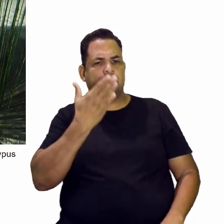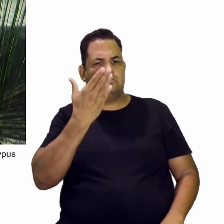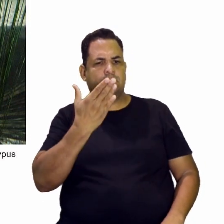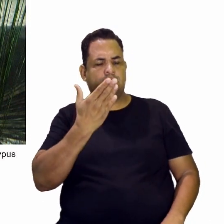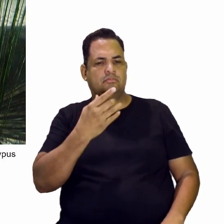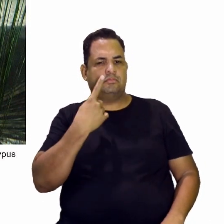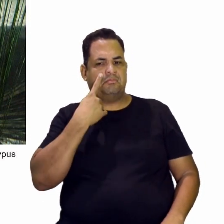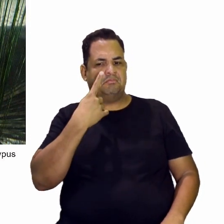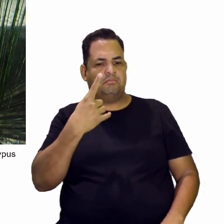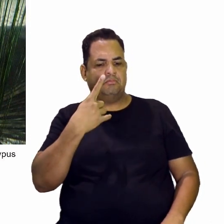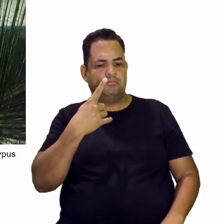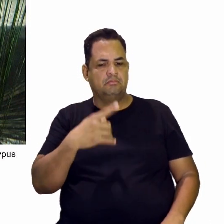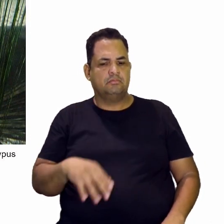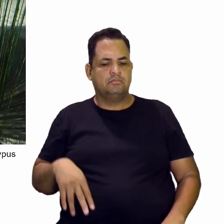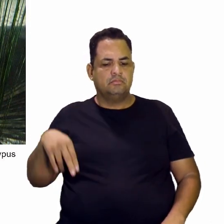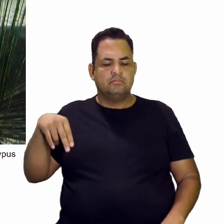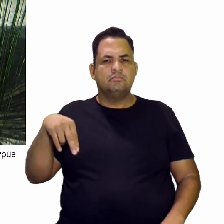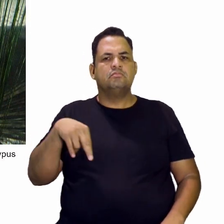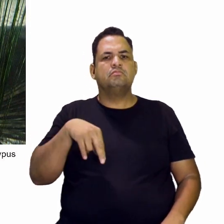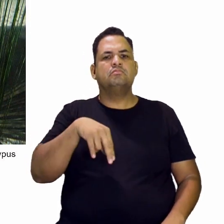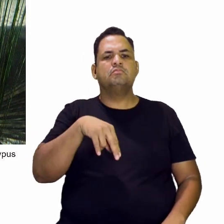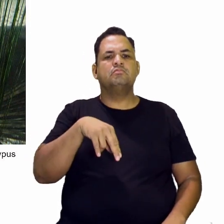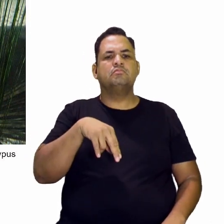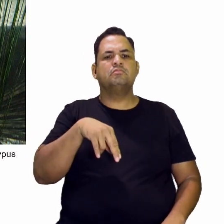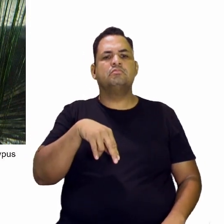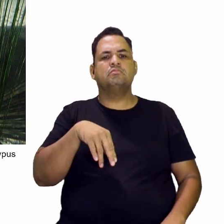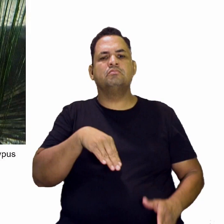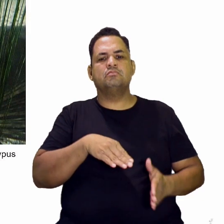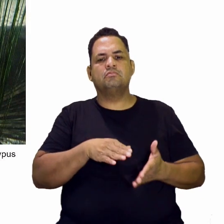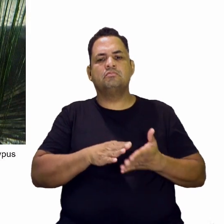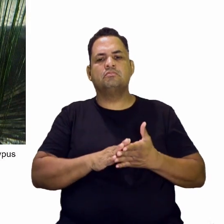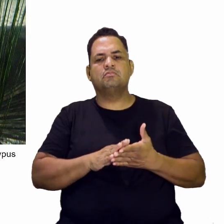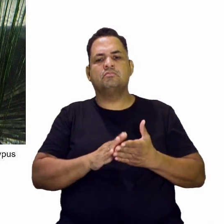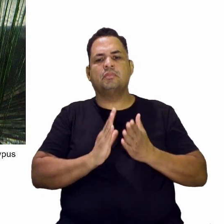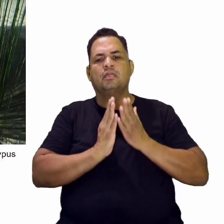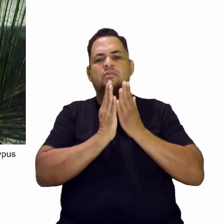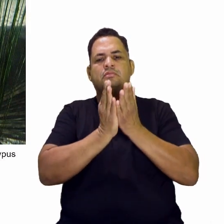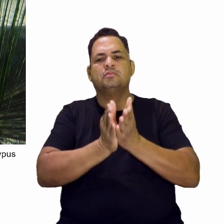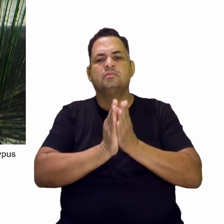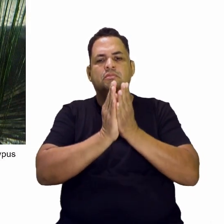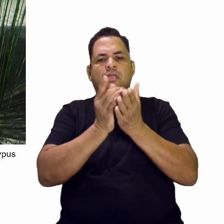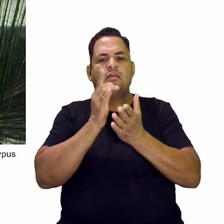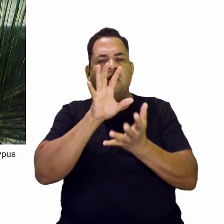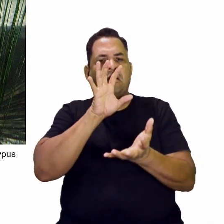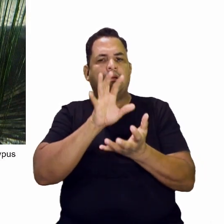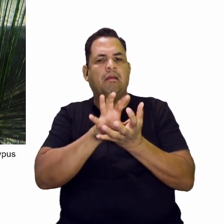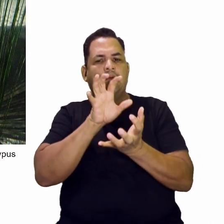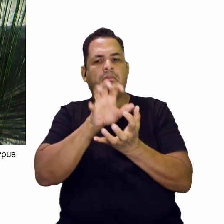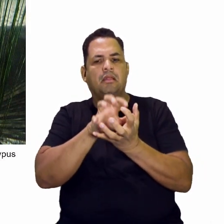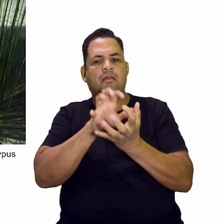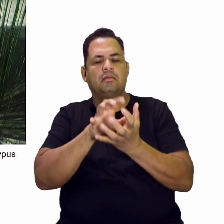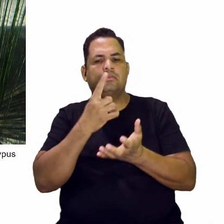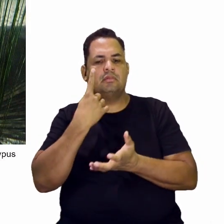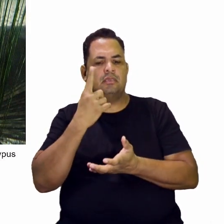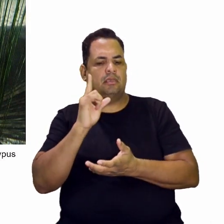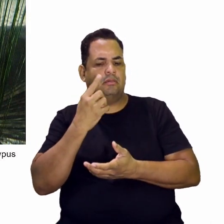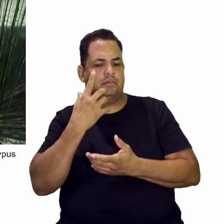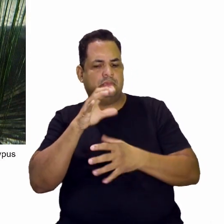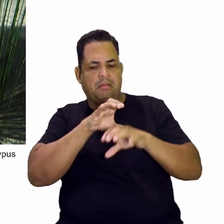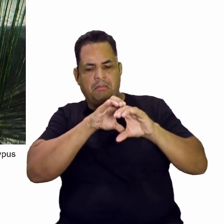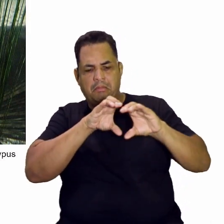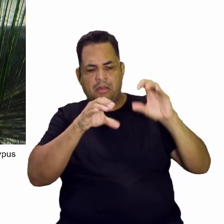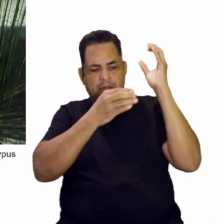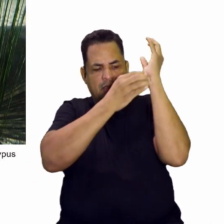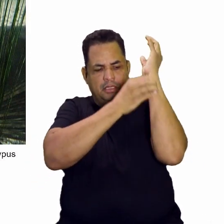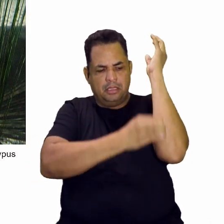igual aqui na nossa região, né? A gente tá andando aí nos barcos e aí a gente vê, opa, eu acho que é o jacaré. Aí acaba sendo um tronco, né? A gente de vez em quando